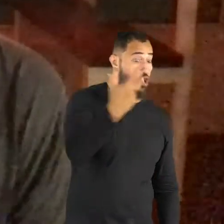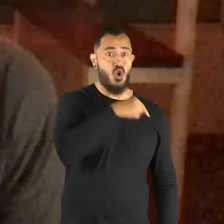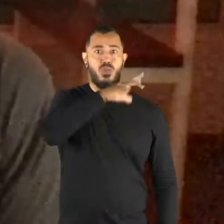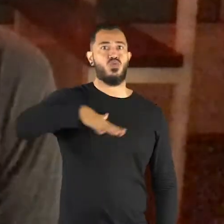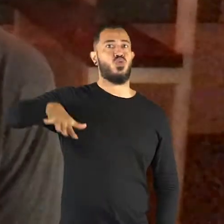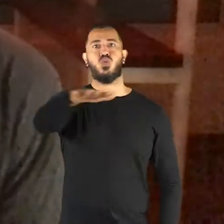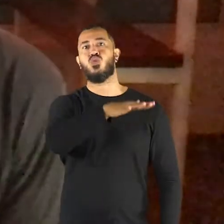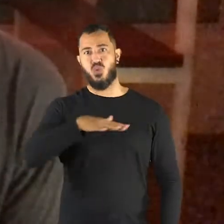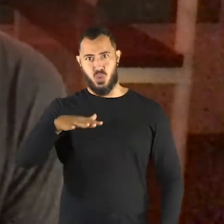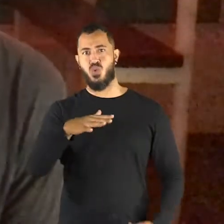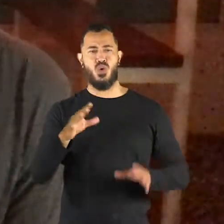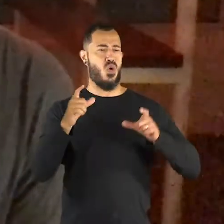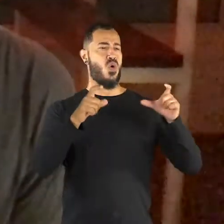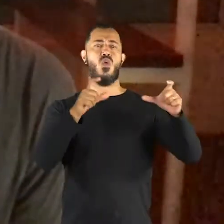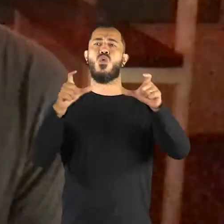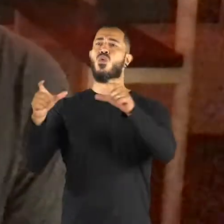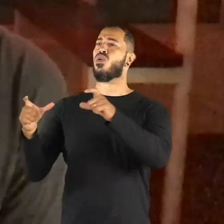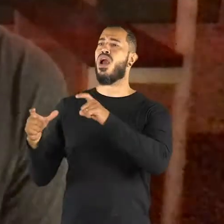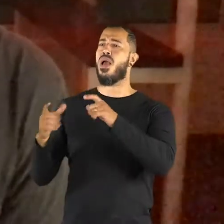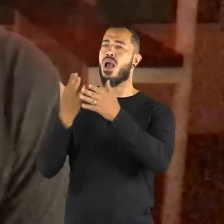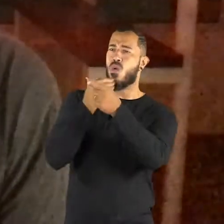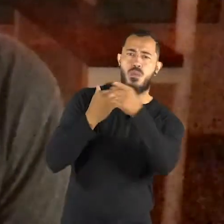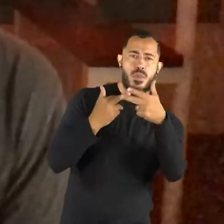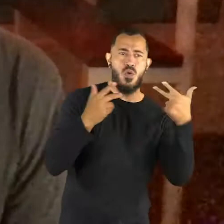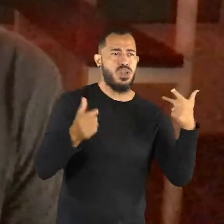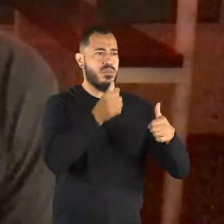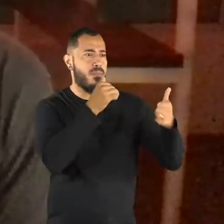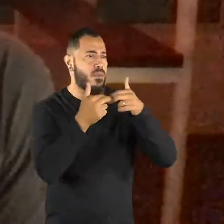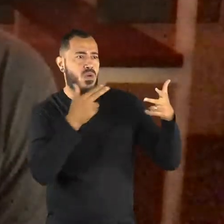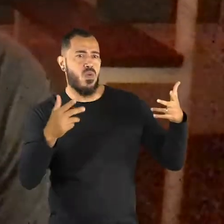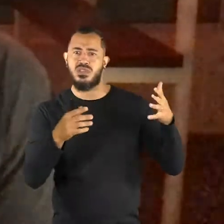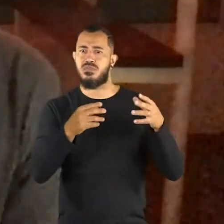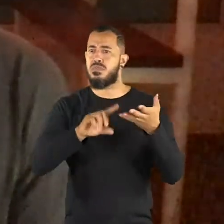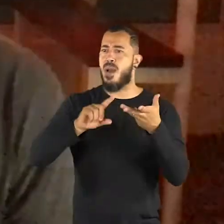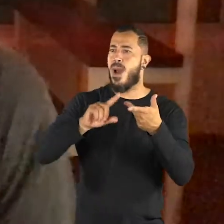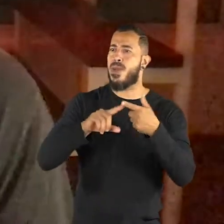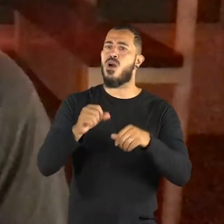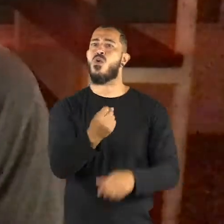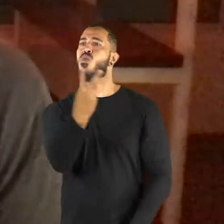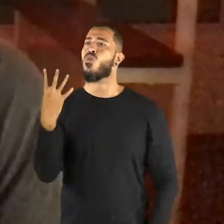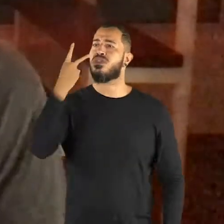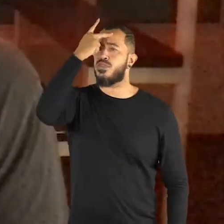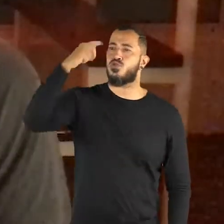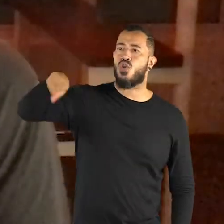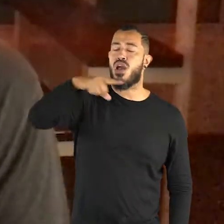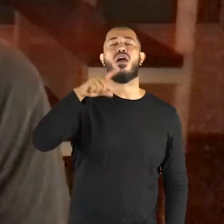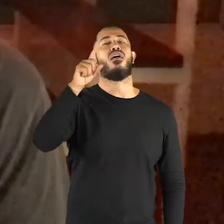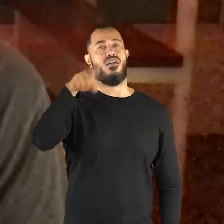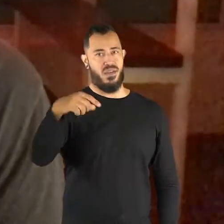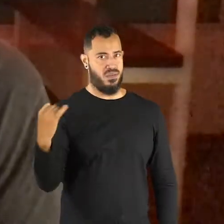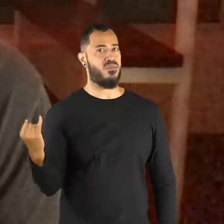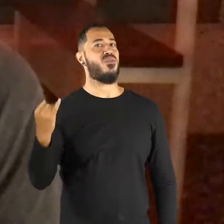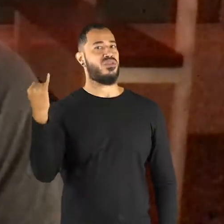pensado, desde a alimentação até a forma que vai se locomover ou quantas pessoas terão no set, é muito importante,